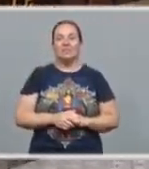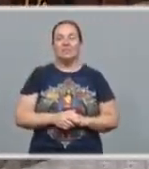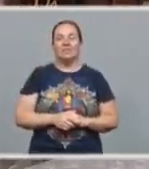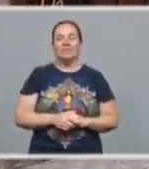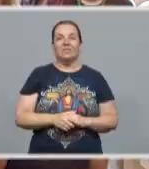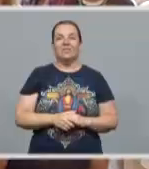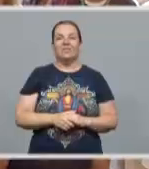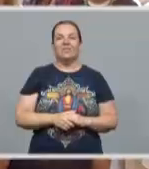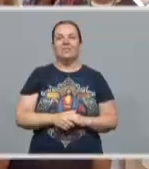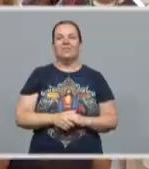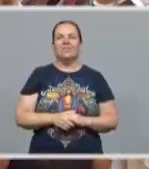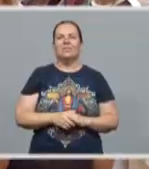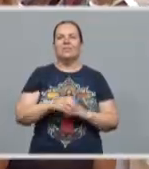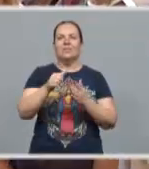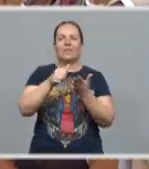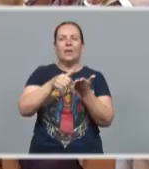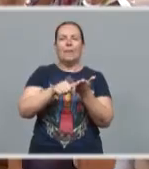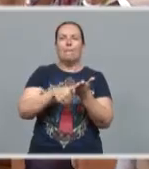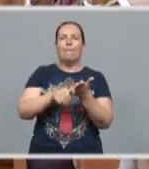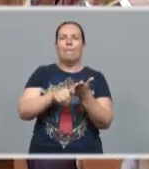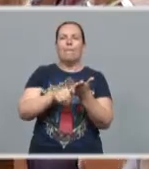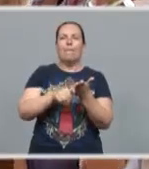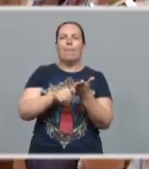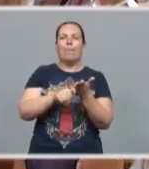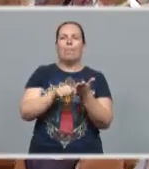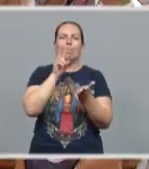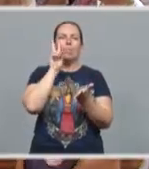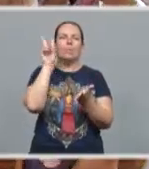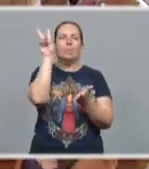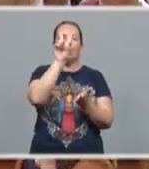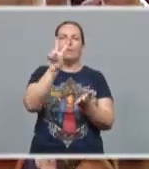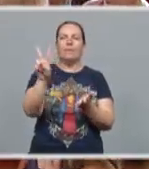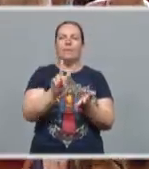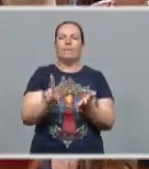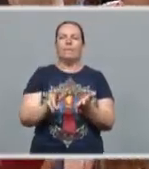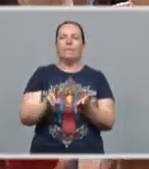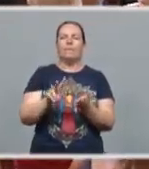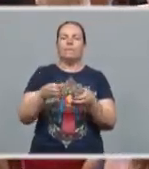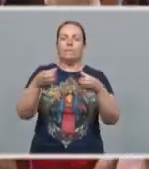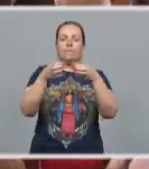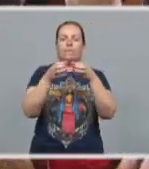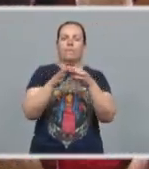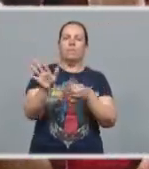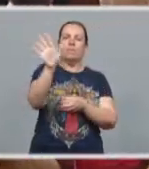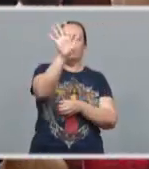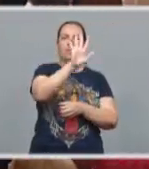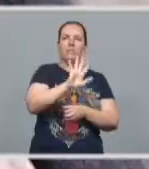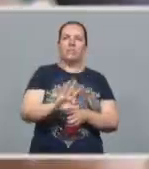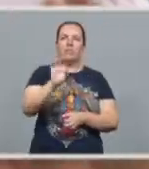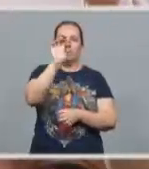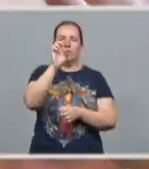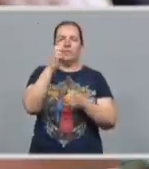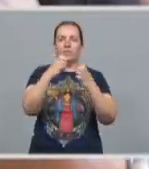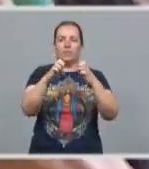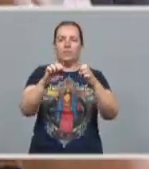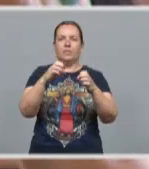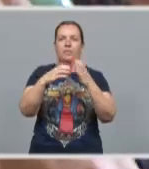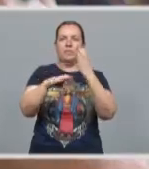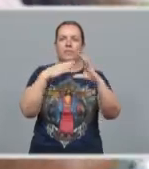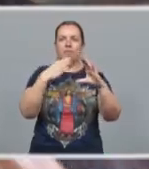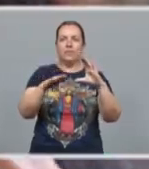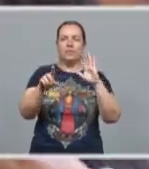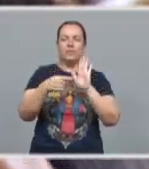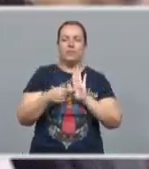Com a identidade visual da Rede Evangelizar de Comunicação, agradecemos a Deus por sempre nos